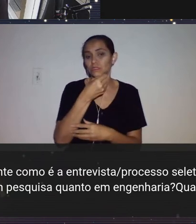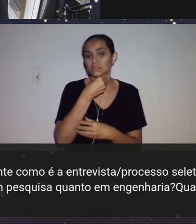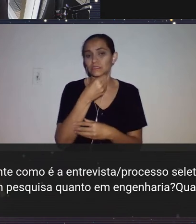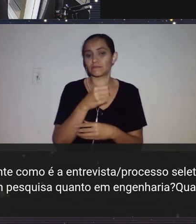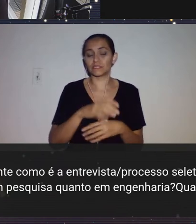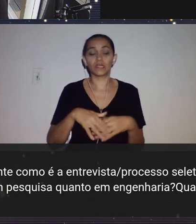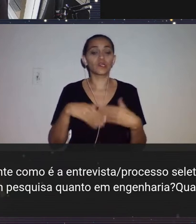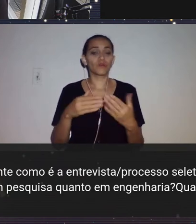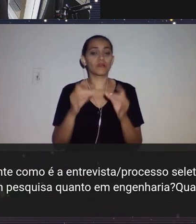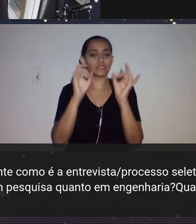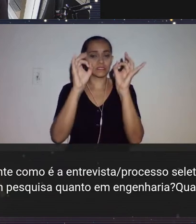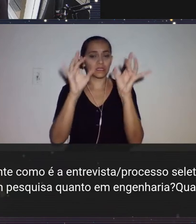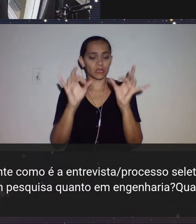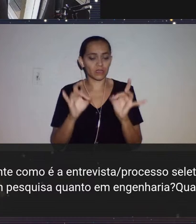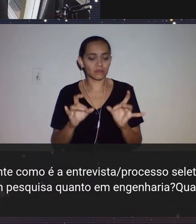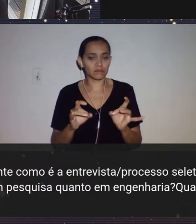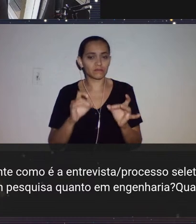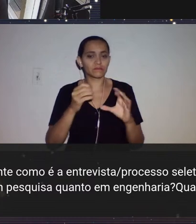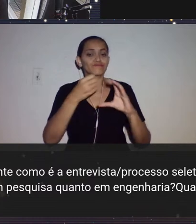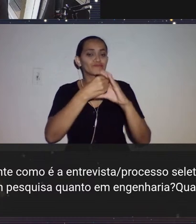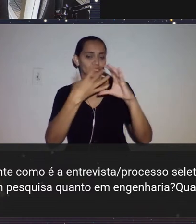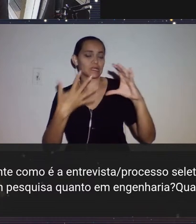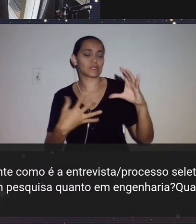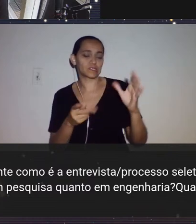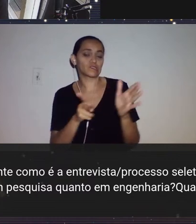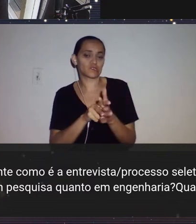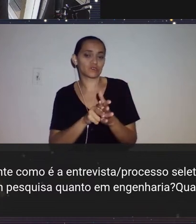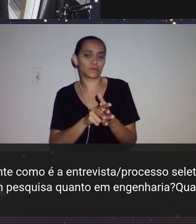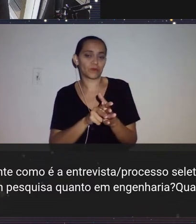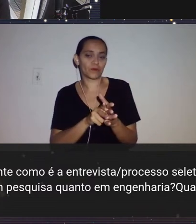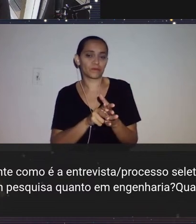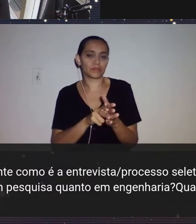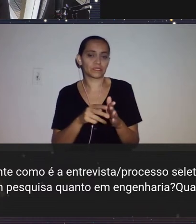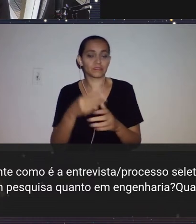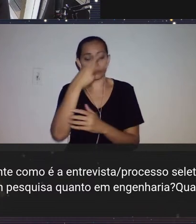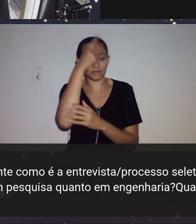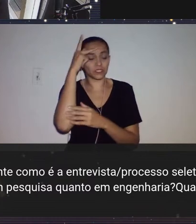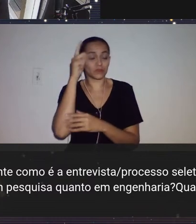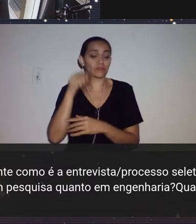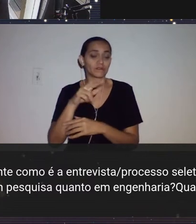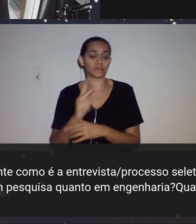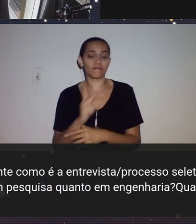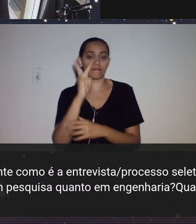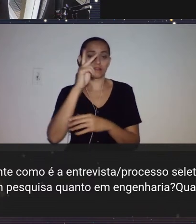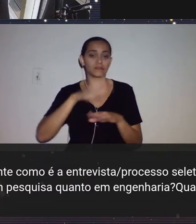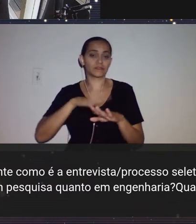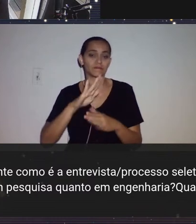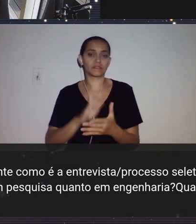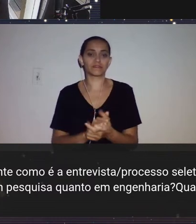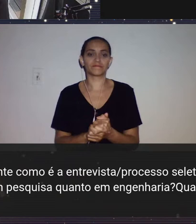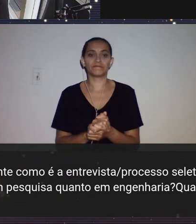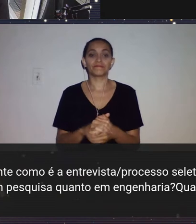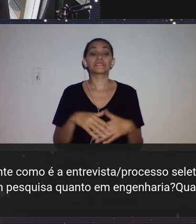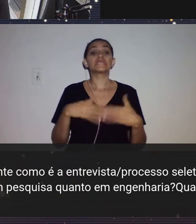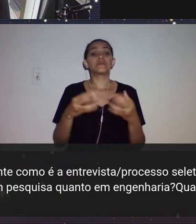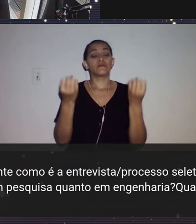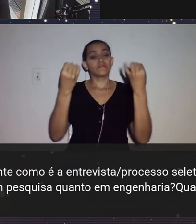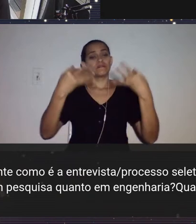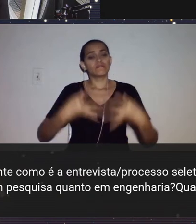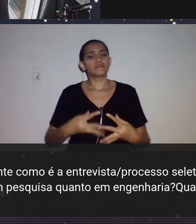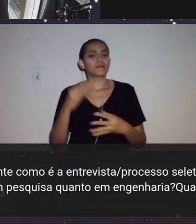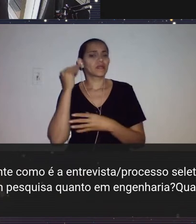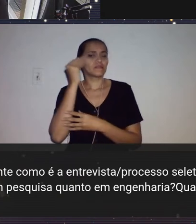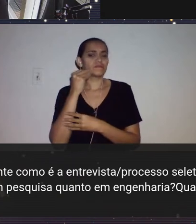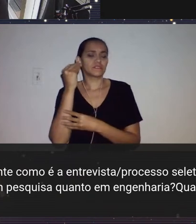Obrigada pela pergunta, Pedro. Então, vou falar um pouquinho da minha experiência. Eu acho que eu já comentei um pouco